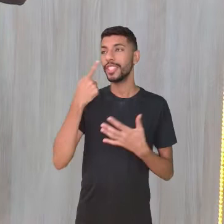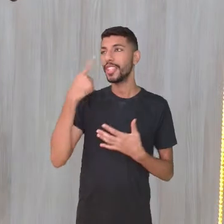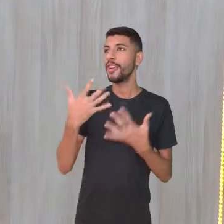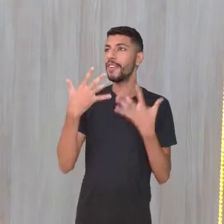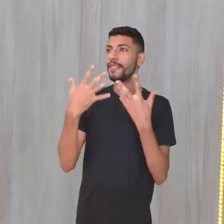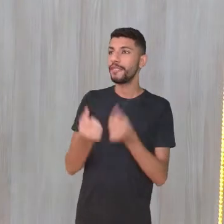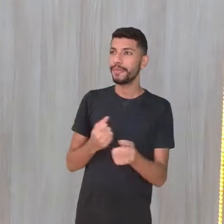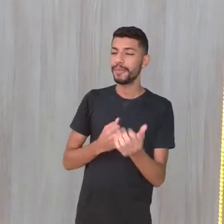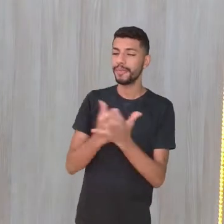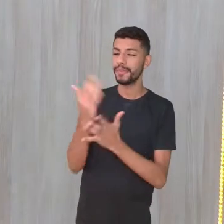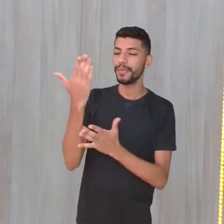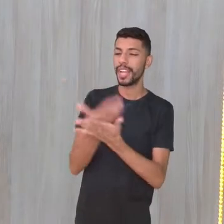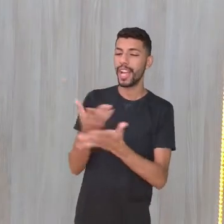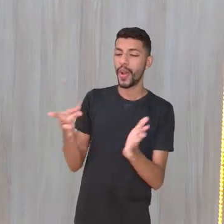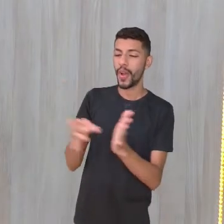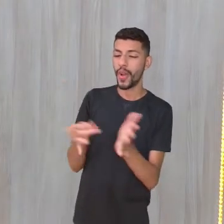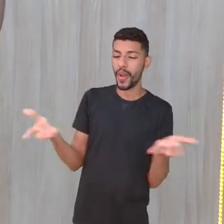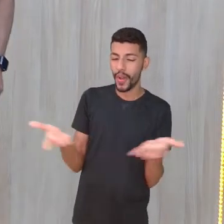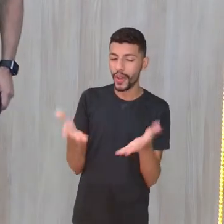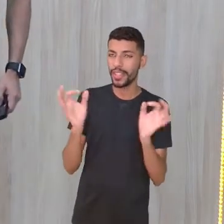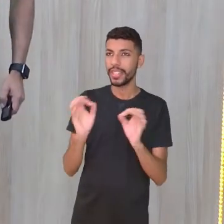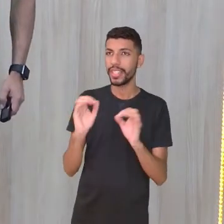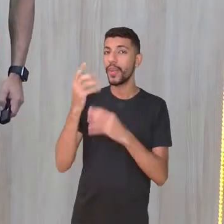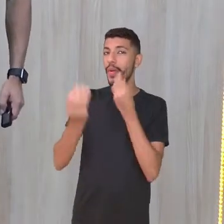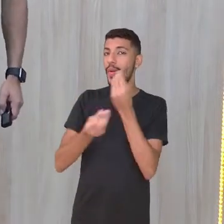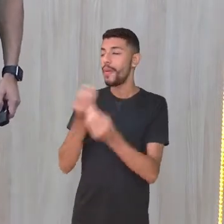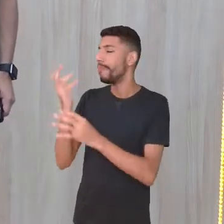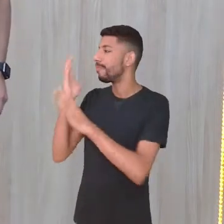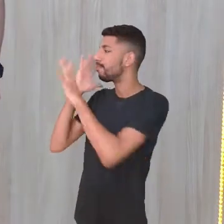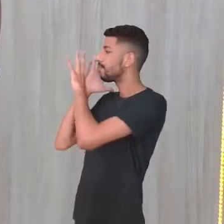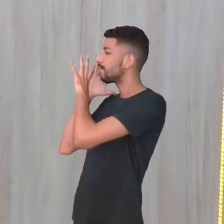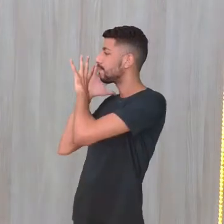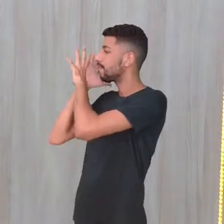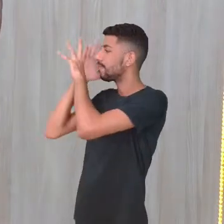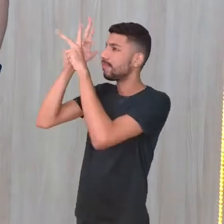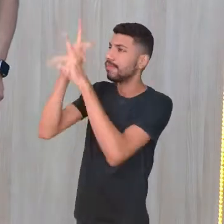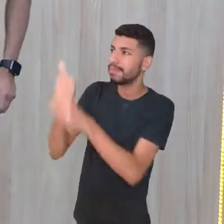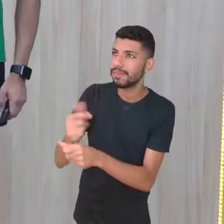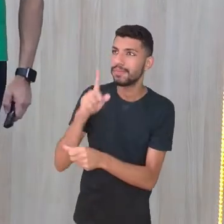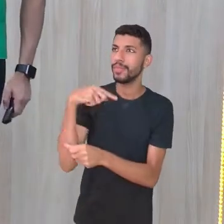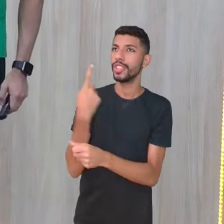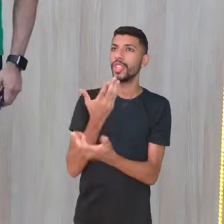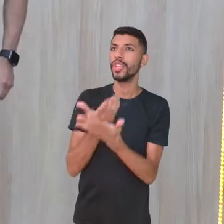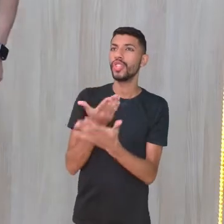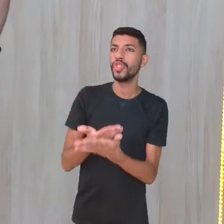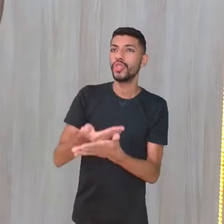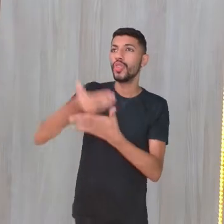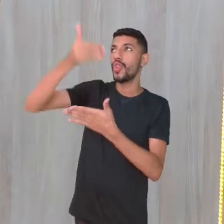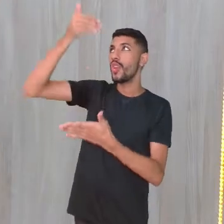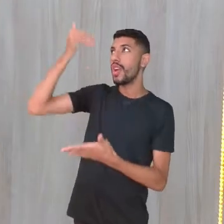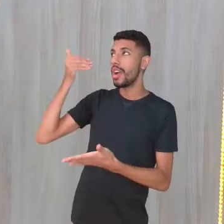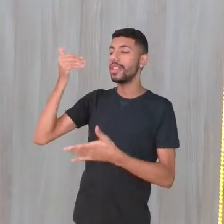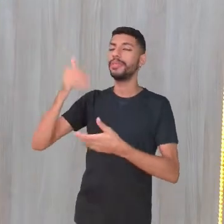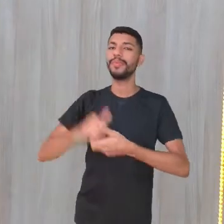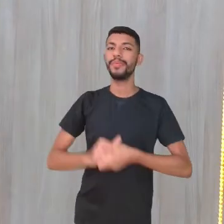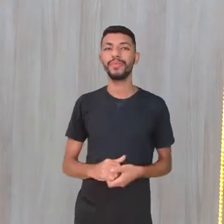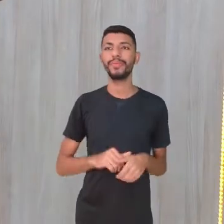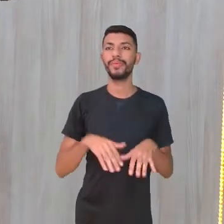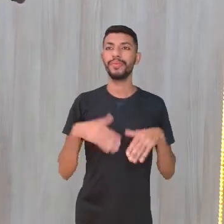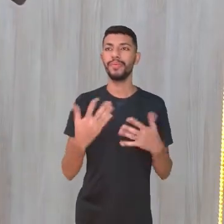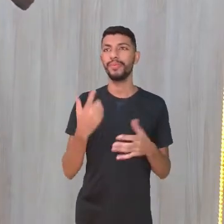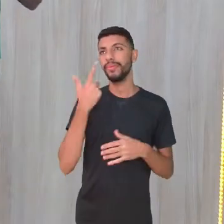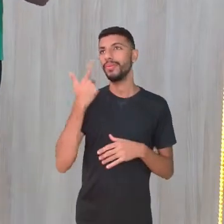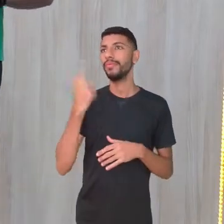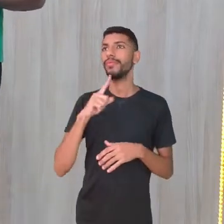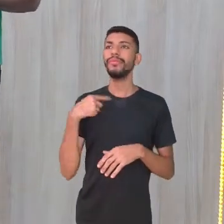Vamos começar a nossa aula de hoje dando uma revisada aí, certo? No que a gente viu na aula passada. Então a gente